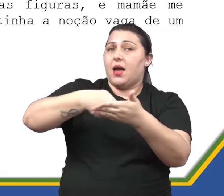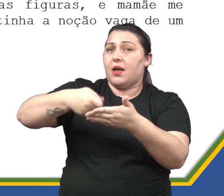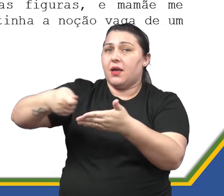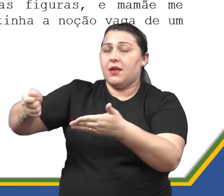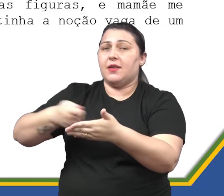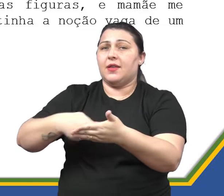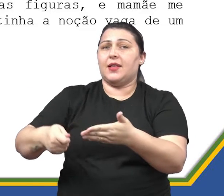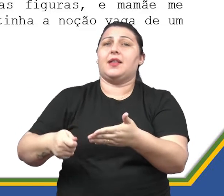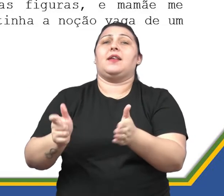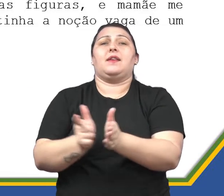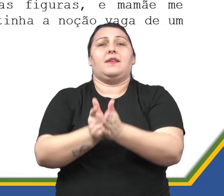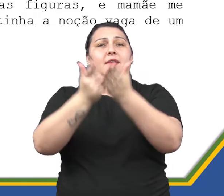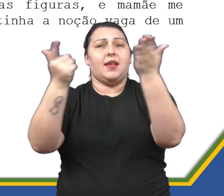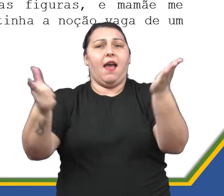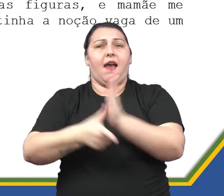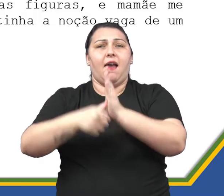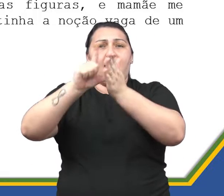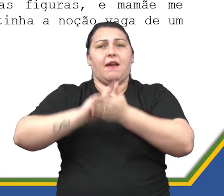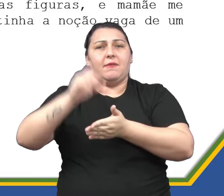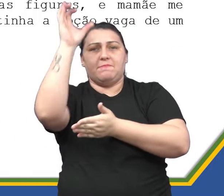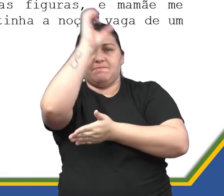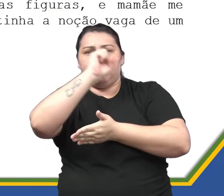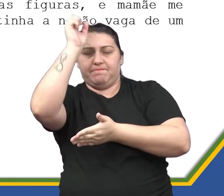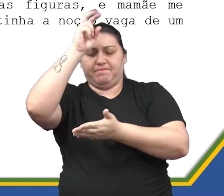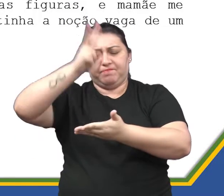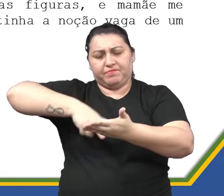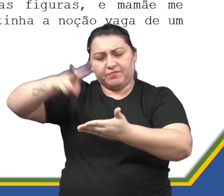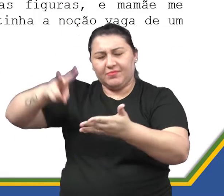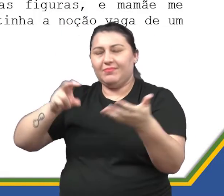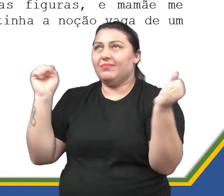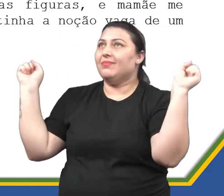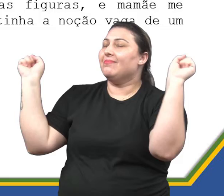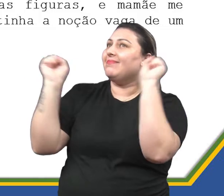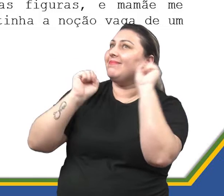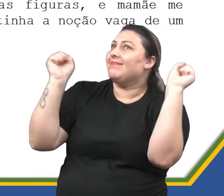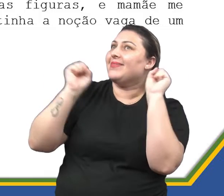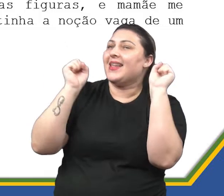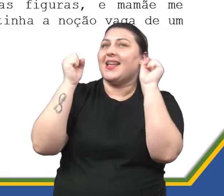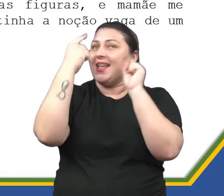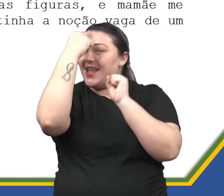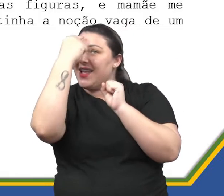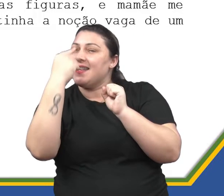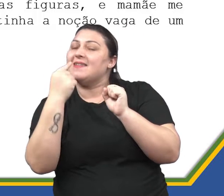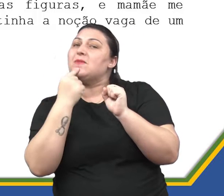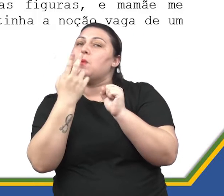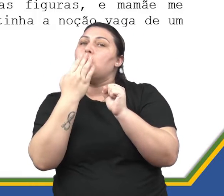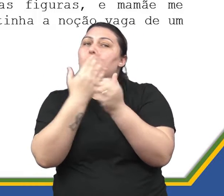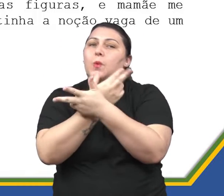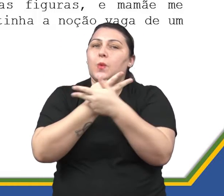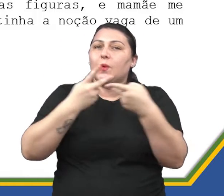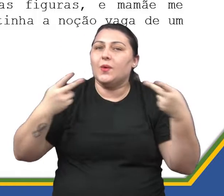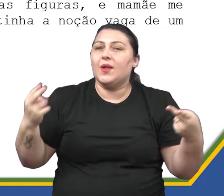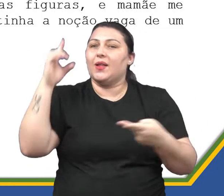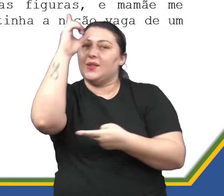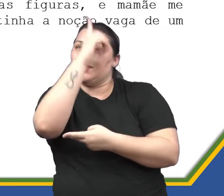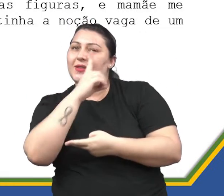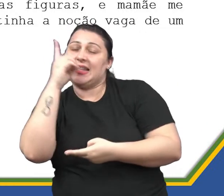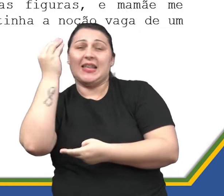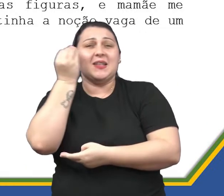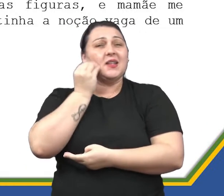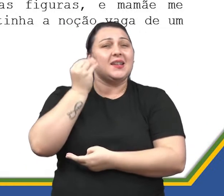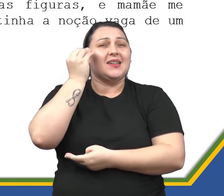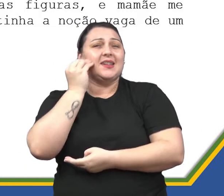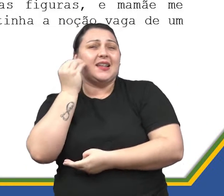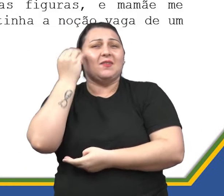Notícias e antes de aprender a ler, eu me sentia fascinado pelas gravuras coloridas do suplemento de domingo. Tentava